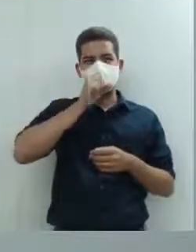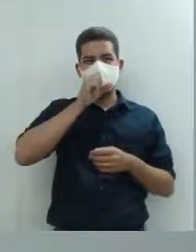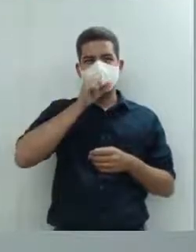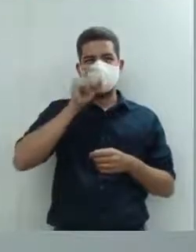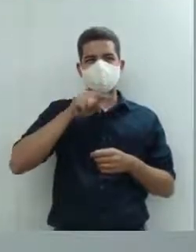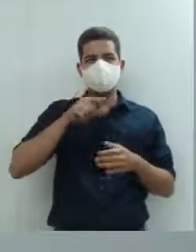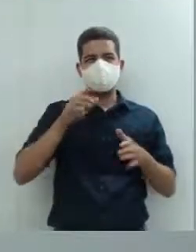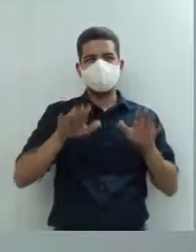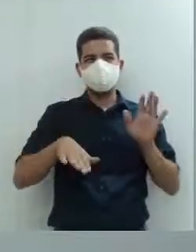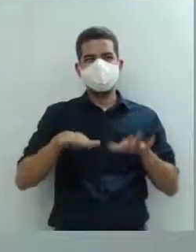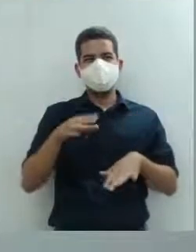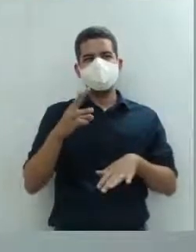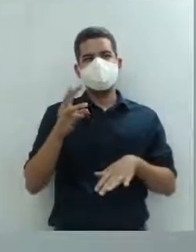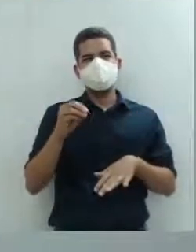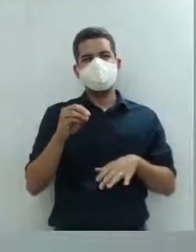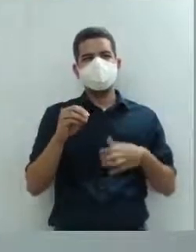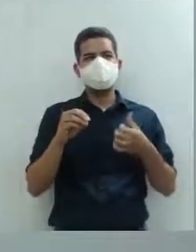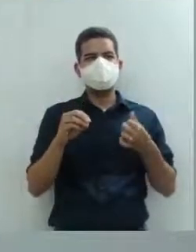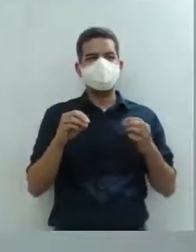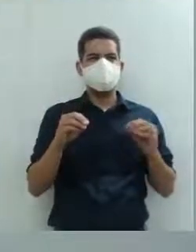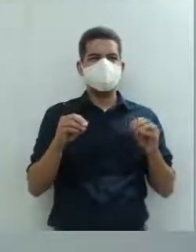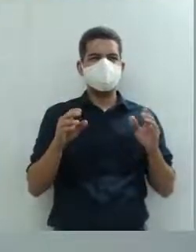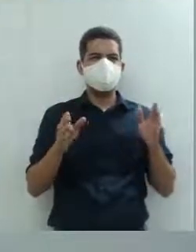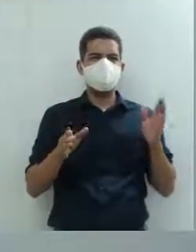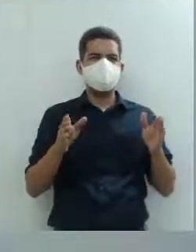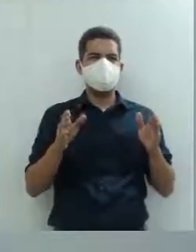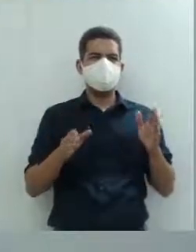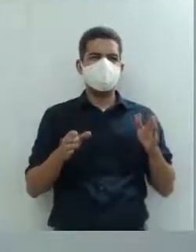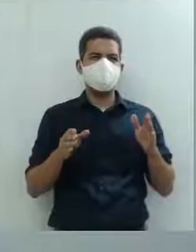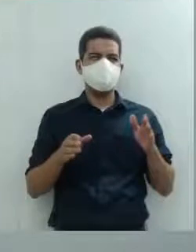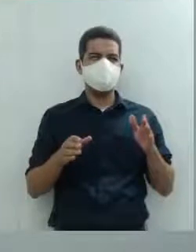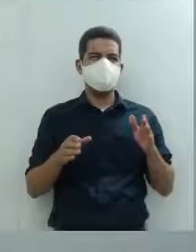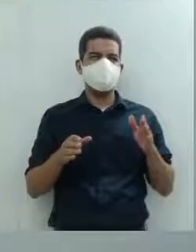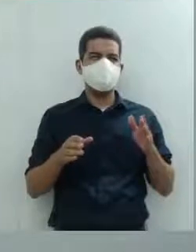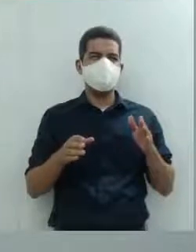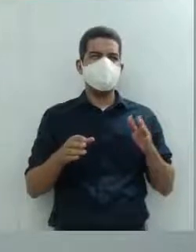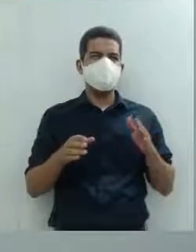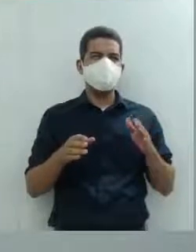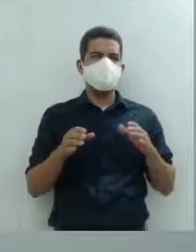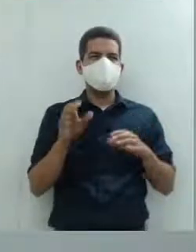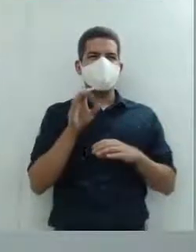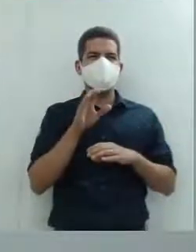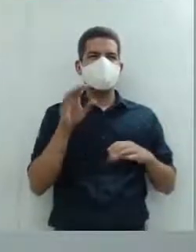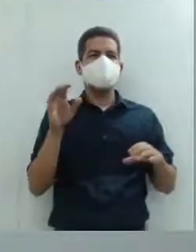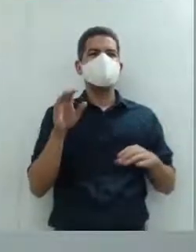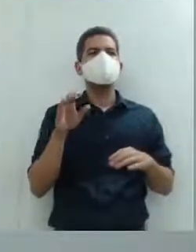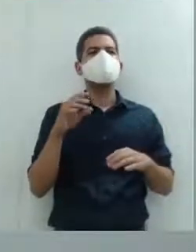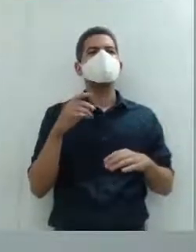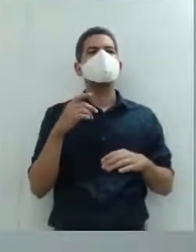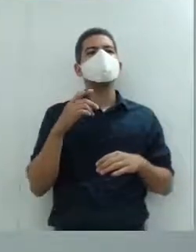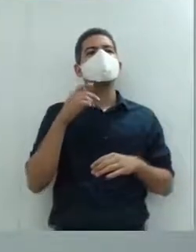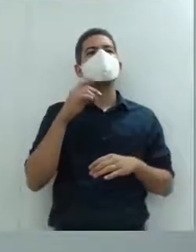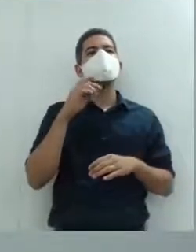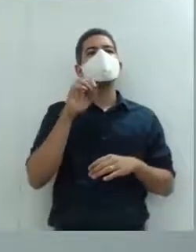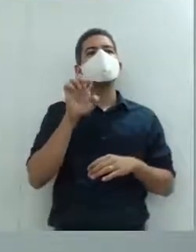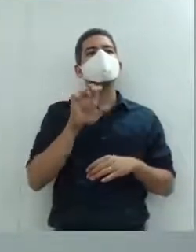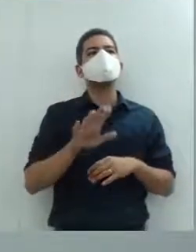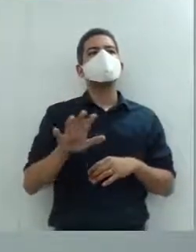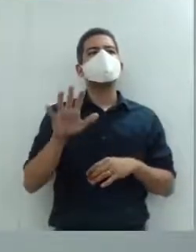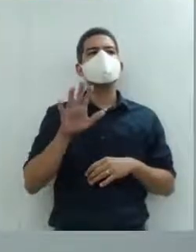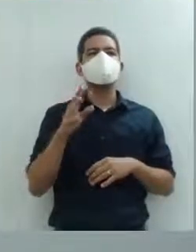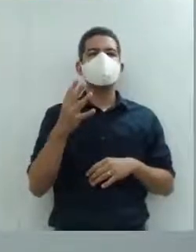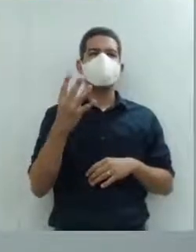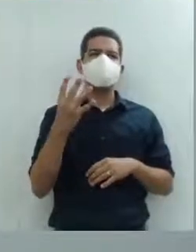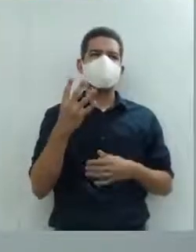de 30 a 60 graus. Média latitude, 4 estações bem definidas. Olha a Europa aqui, ó,